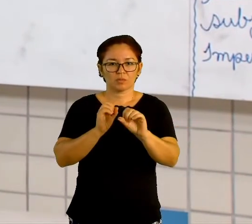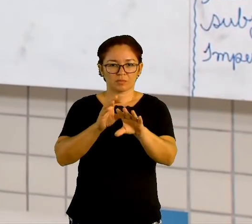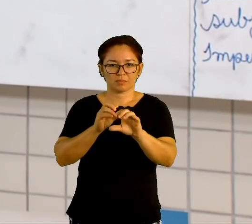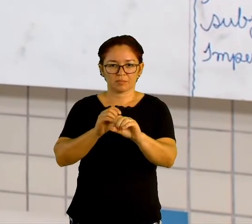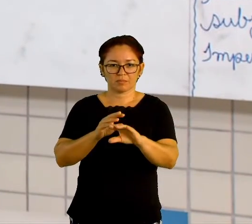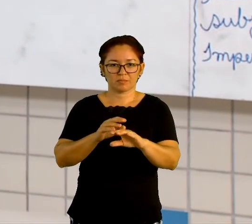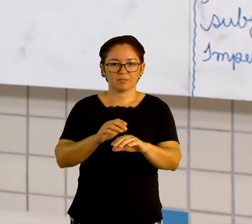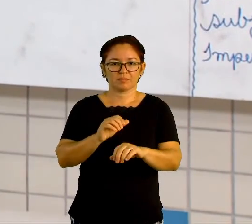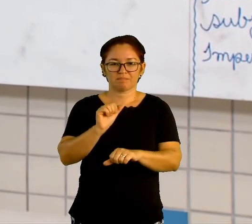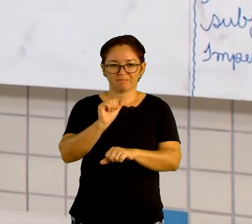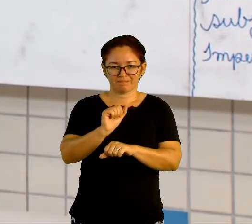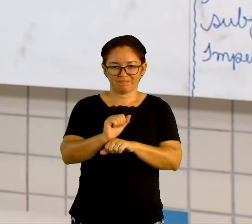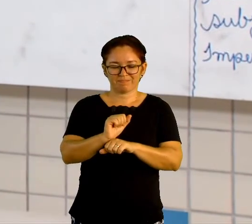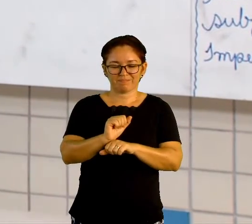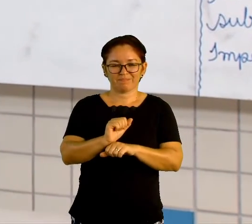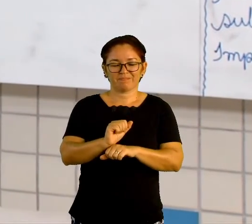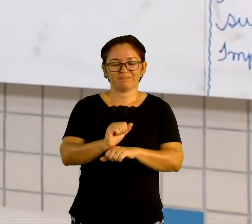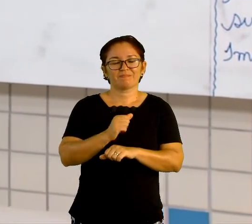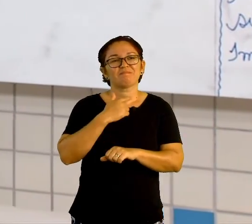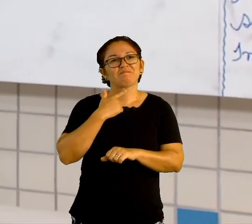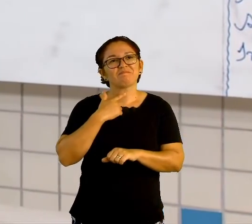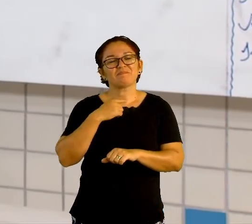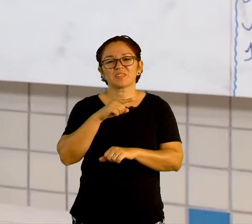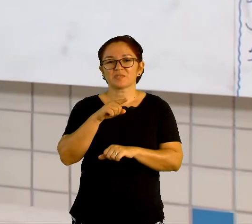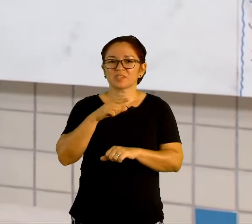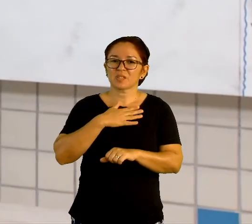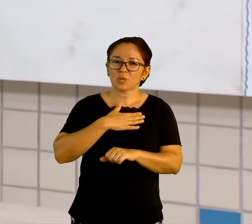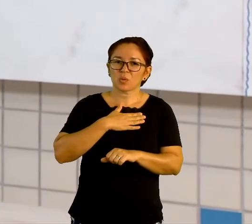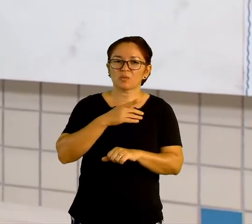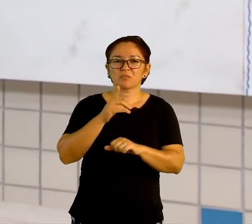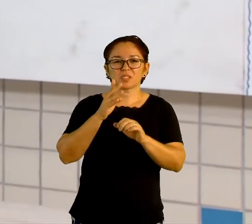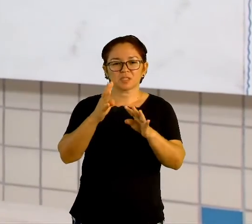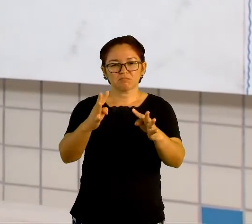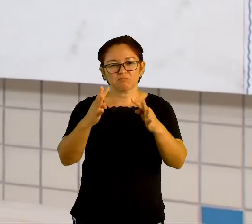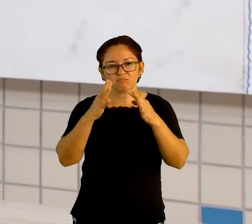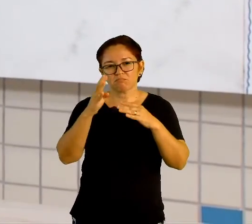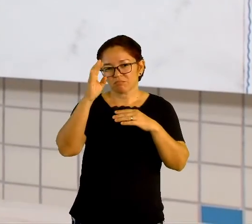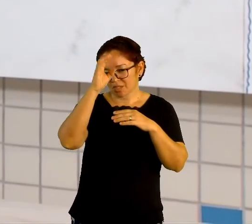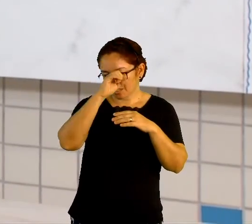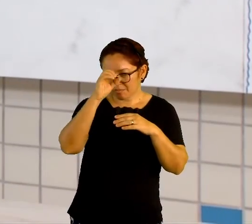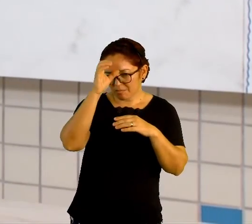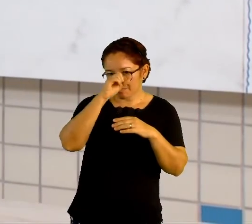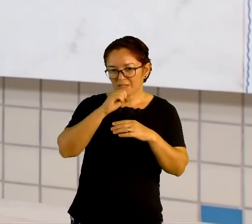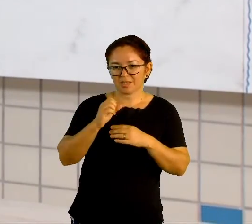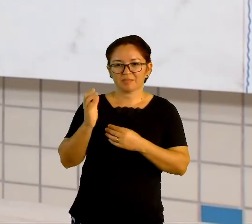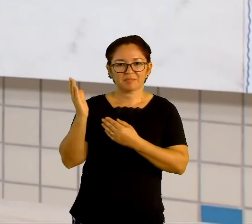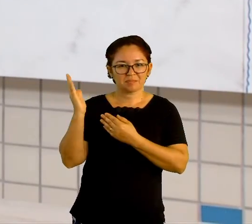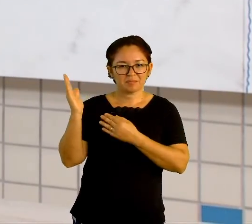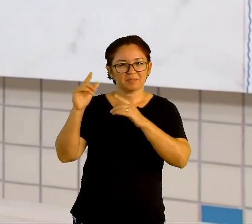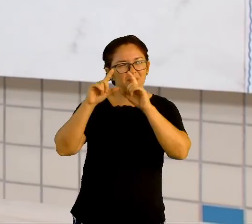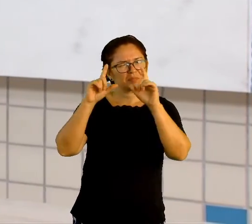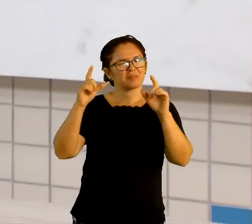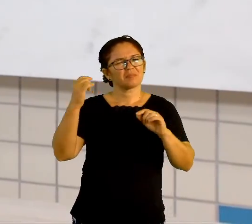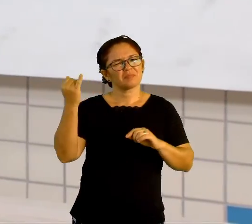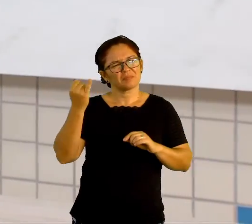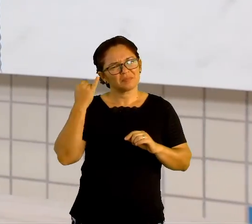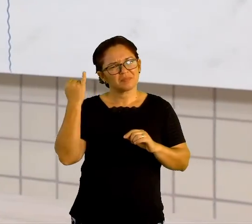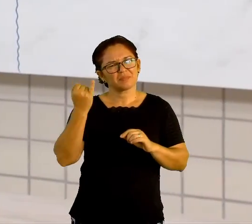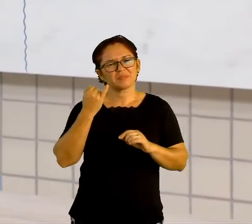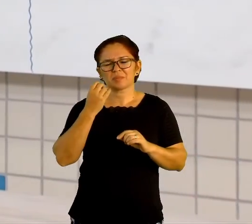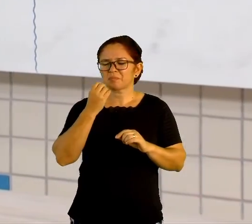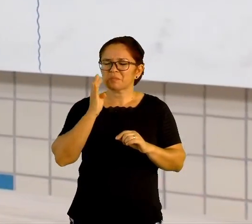tenham gostado. Espero que vocês tenham aprendido. É um assunto aí muito bacana da gente estudar,